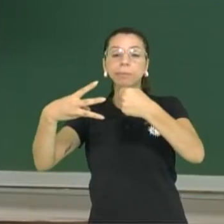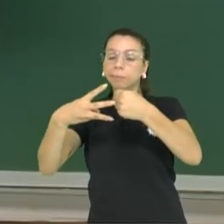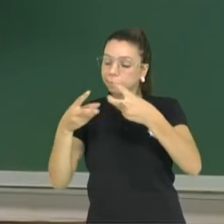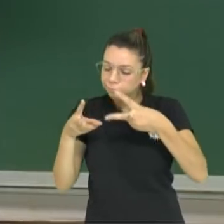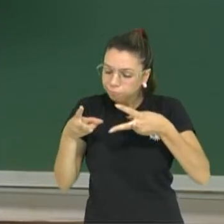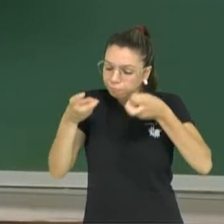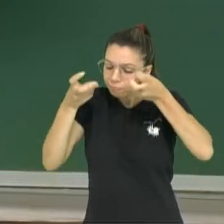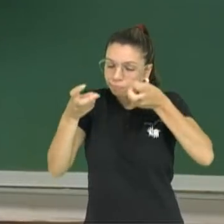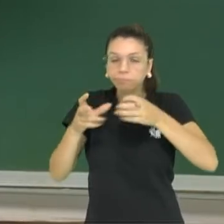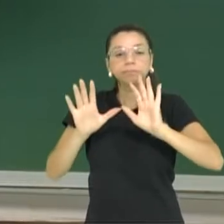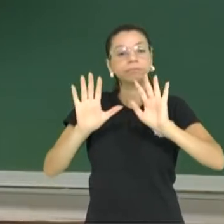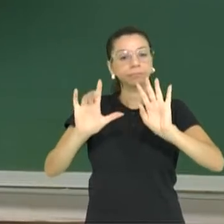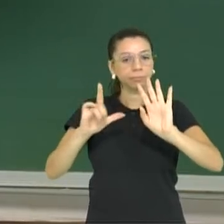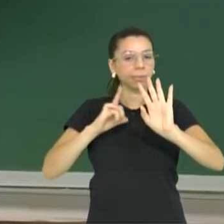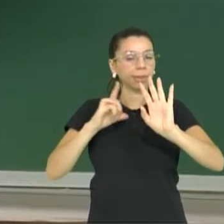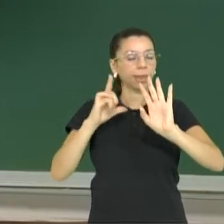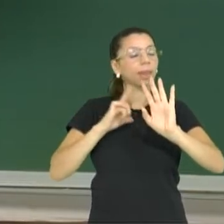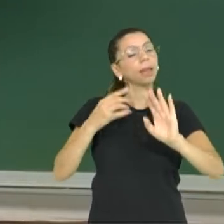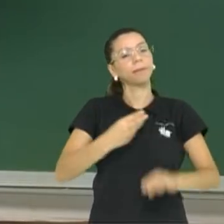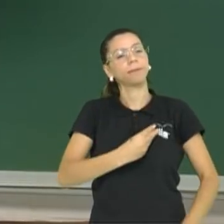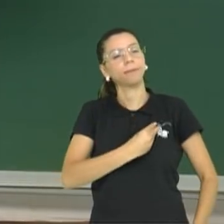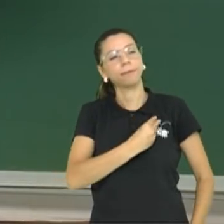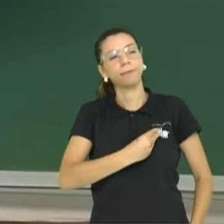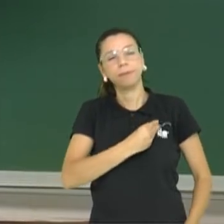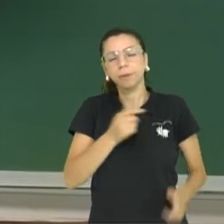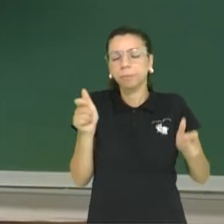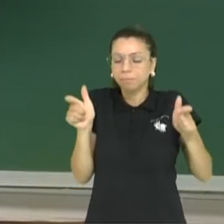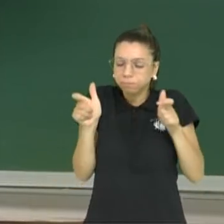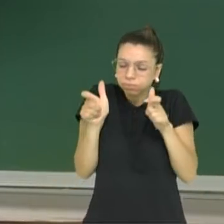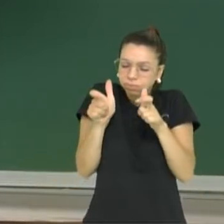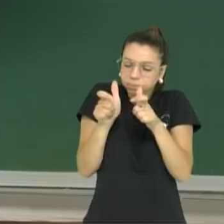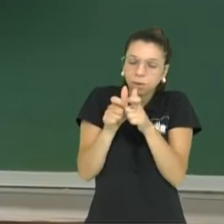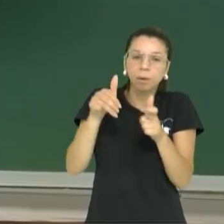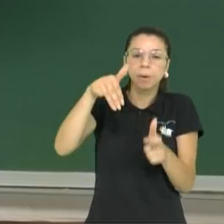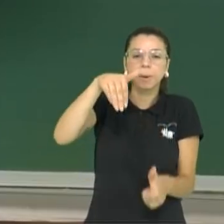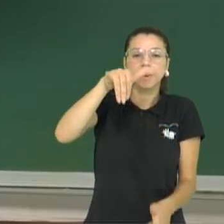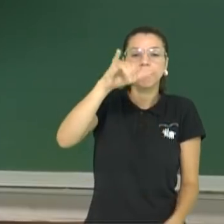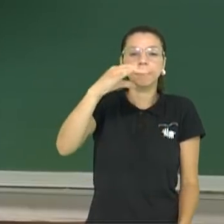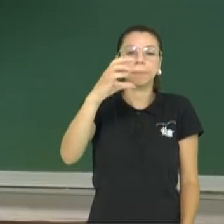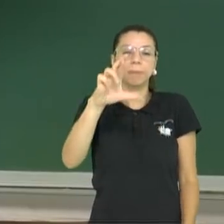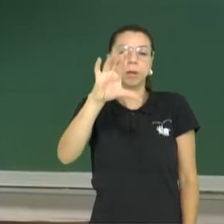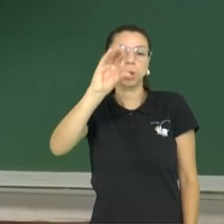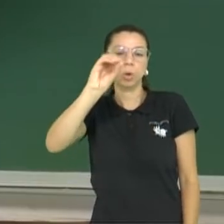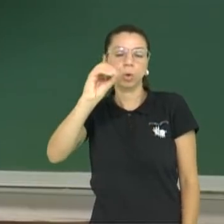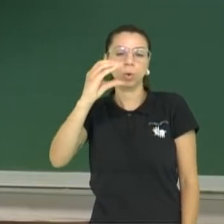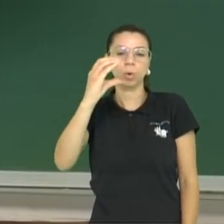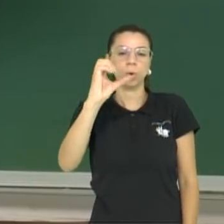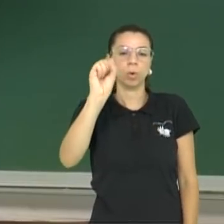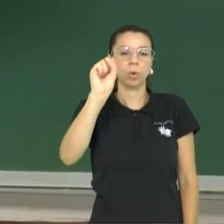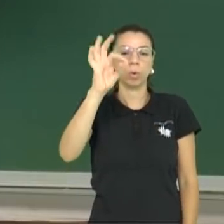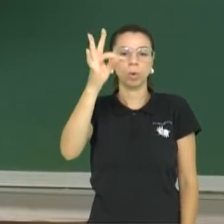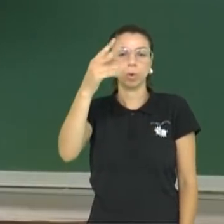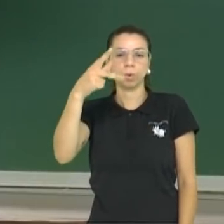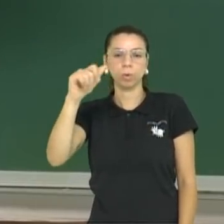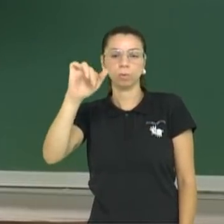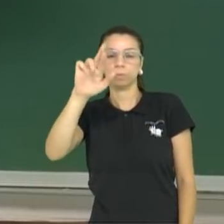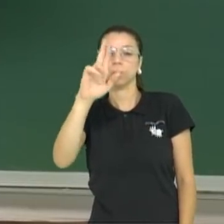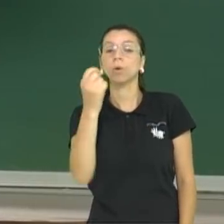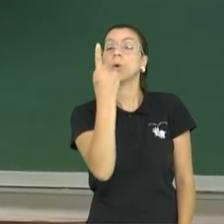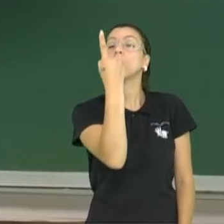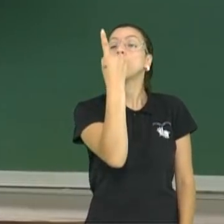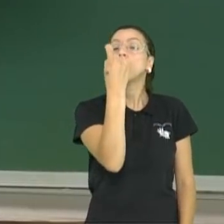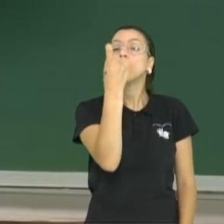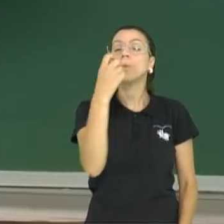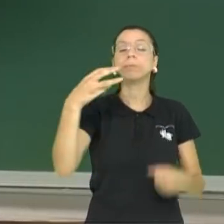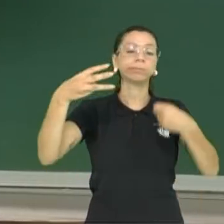Então existem seres muito pequenos, microscópicos, formados por uma única célula. Eu não consigo